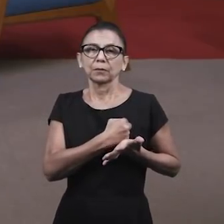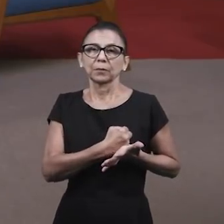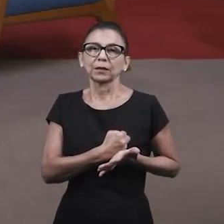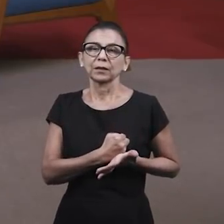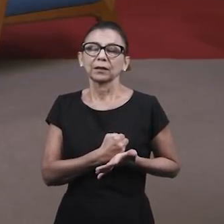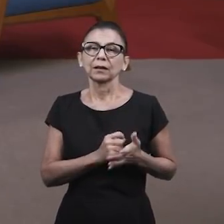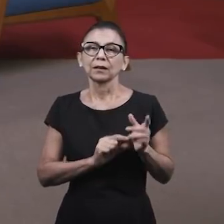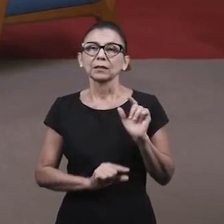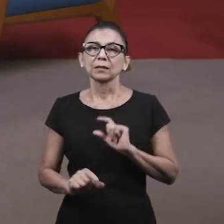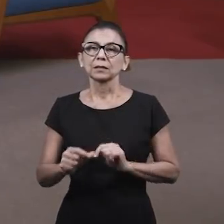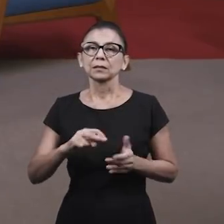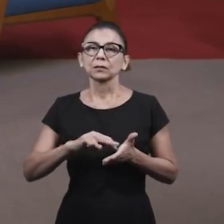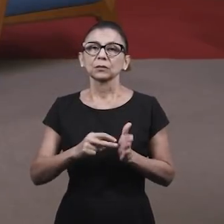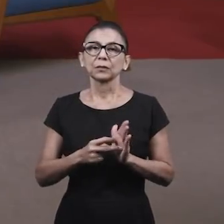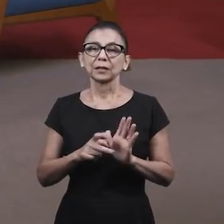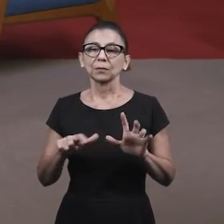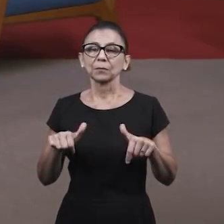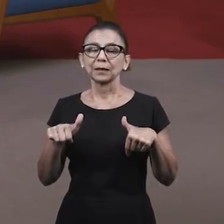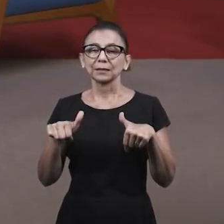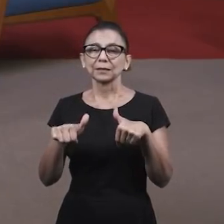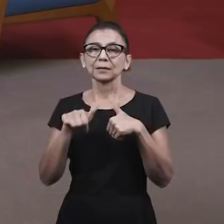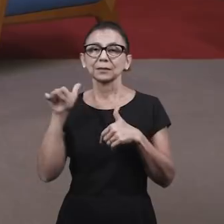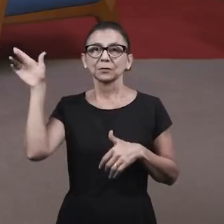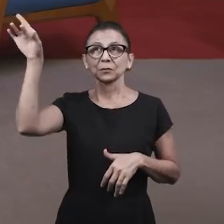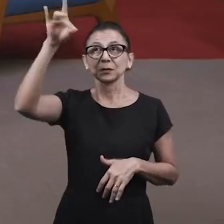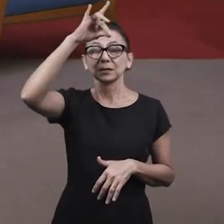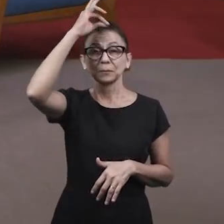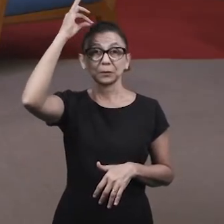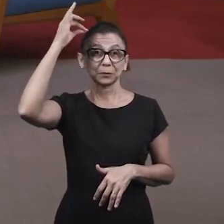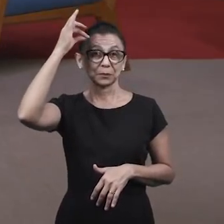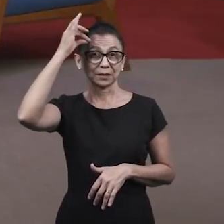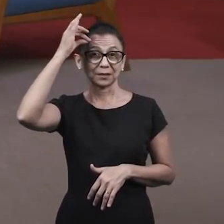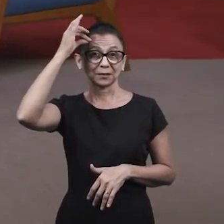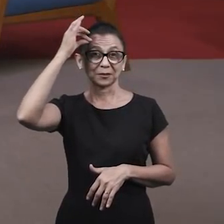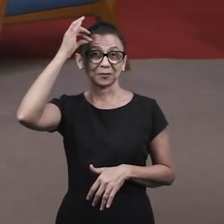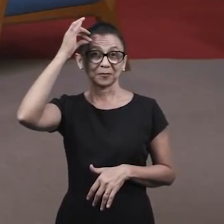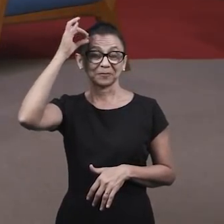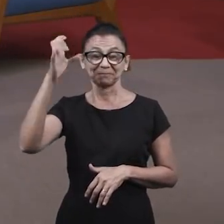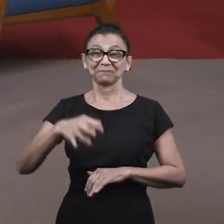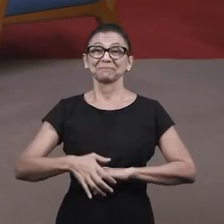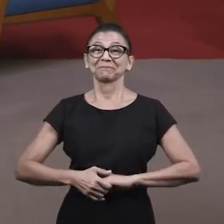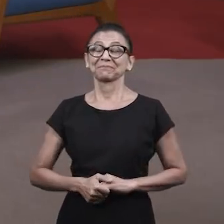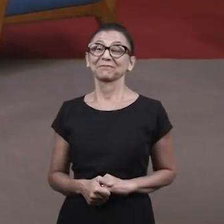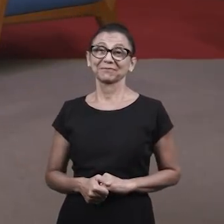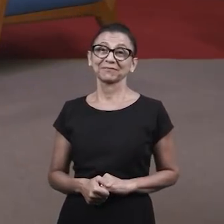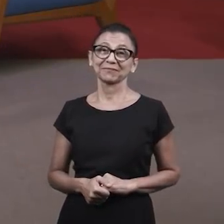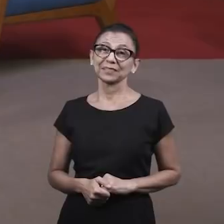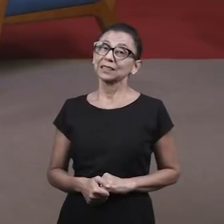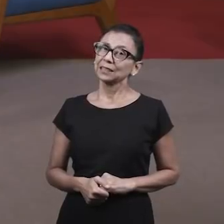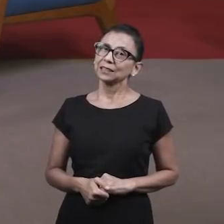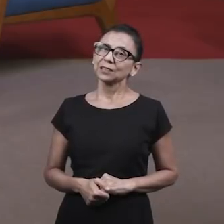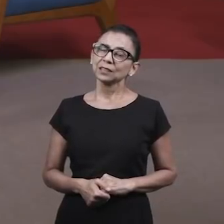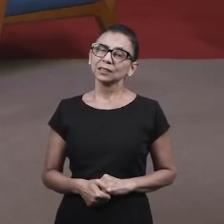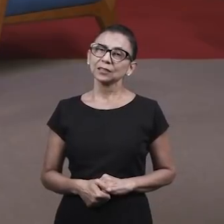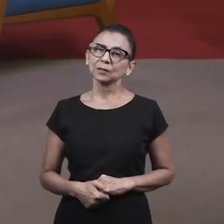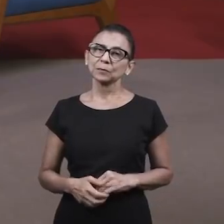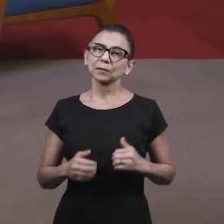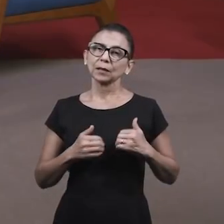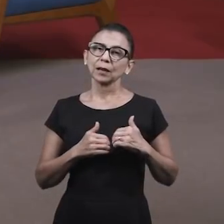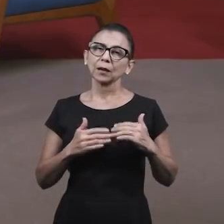todas, Porventura, nós não sabíamos que era ele, mas os nossos corações estavam ardendo. ardia o coração. Quem sabe